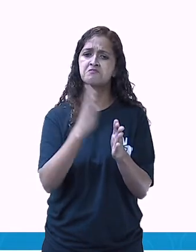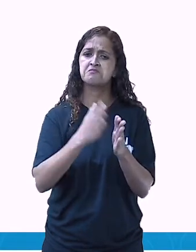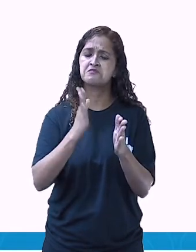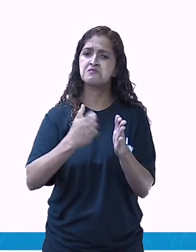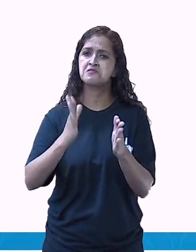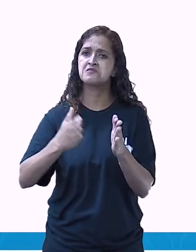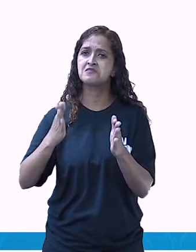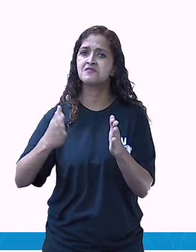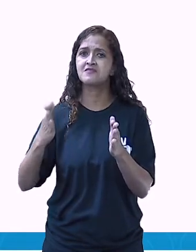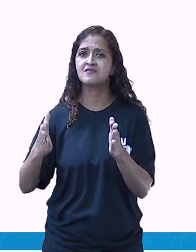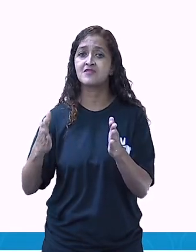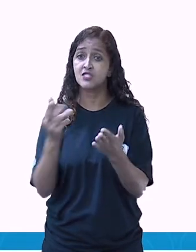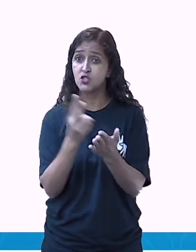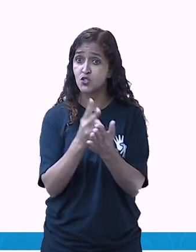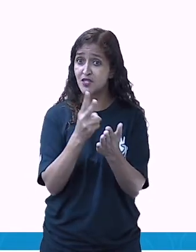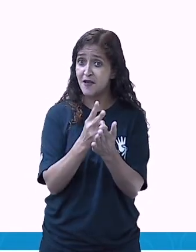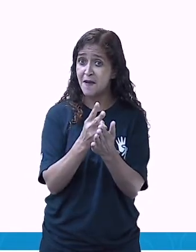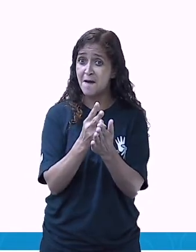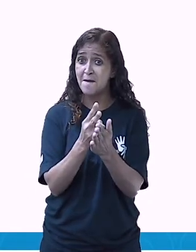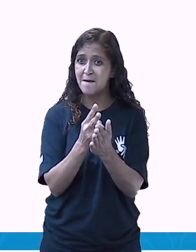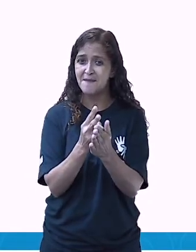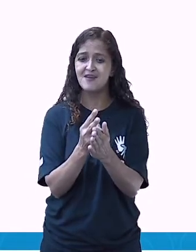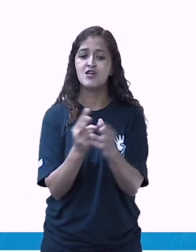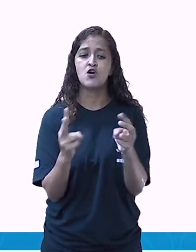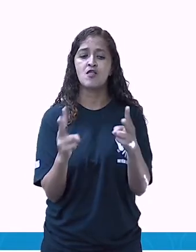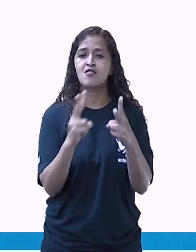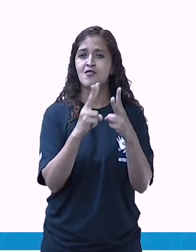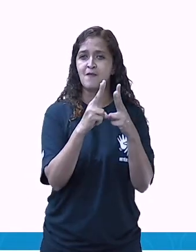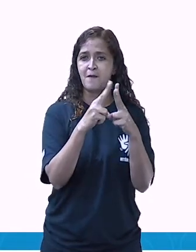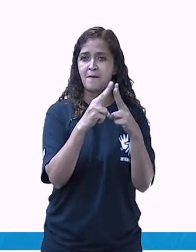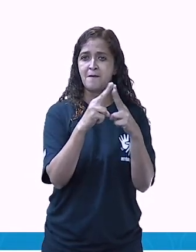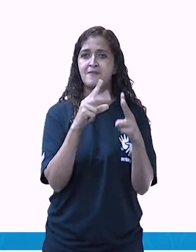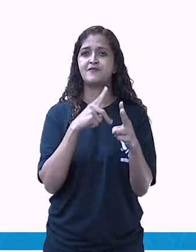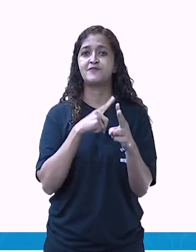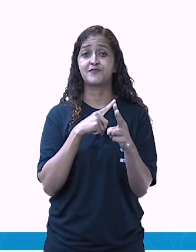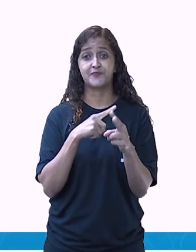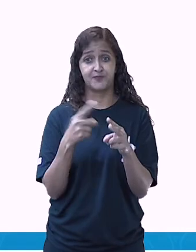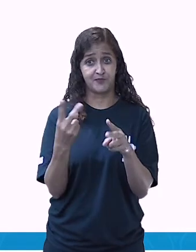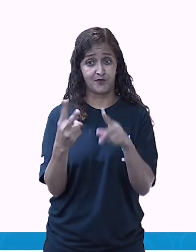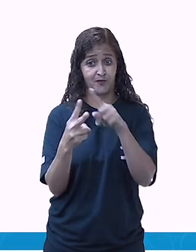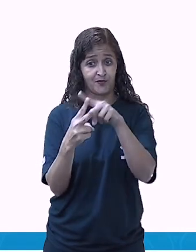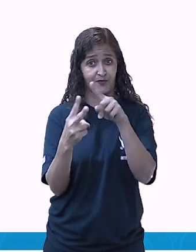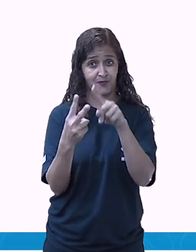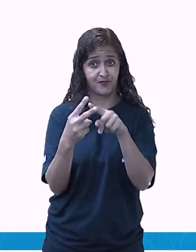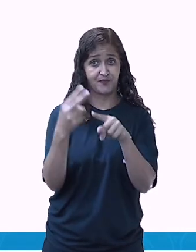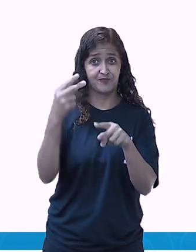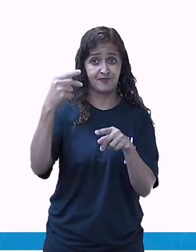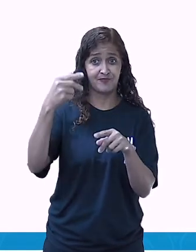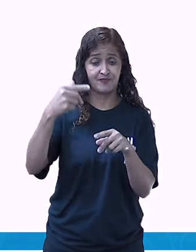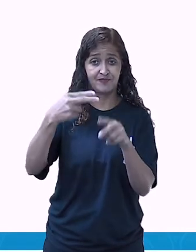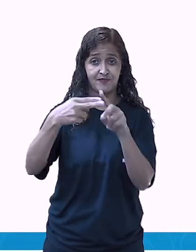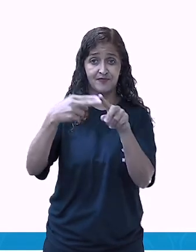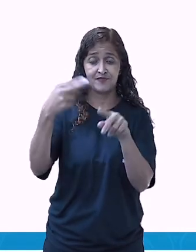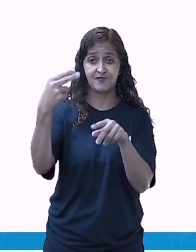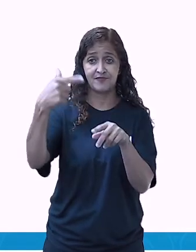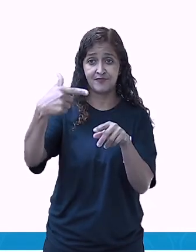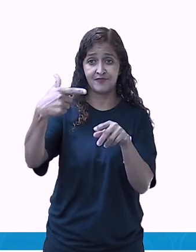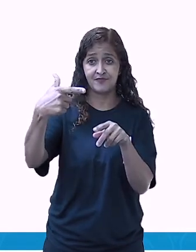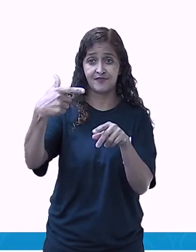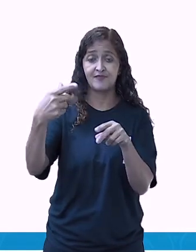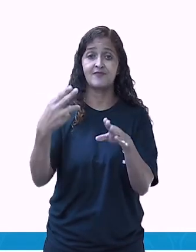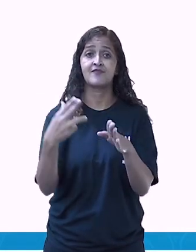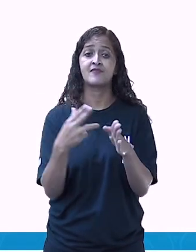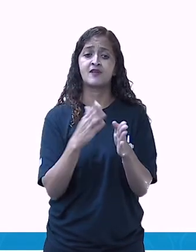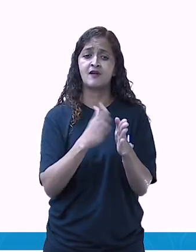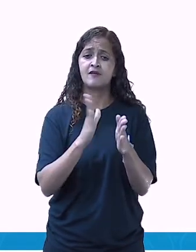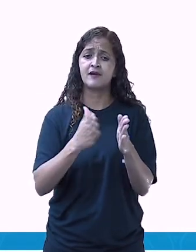sempre vou ter par. Por quê? Porque 1 mais 1 é 2. Então, daqui para frente, eu contando de 2 em 2, eu